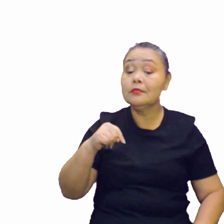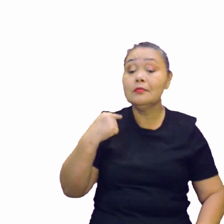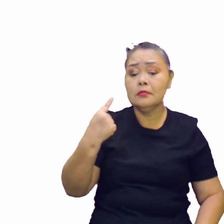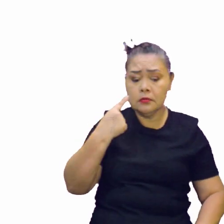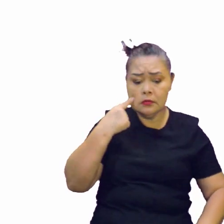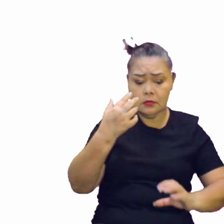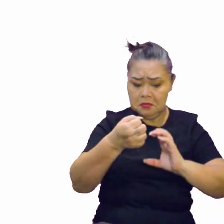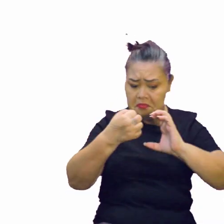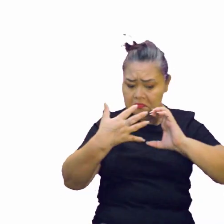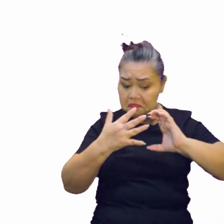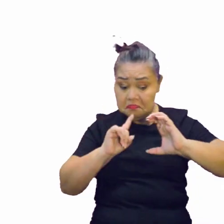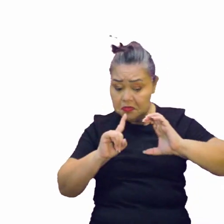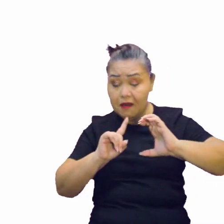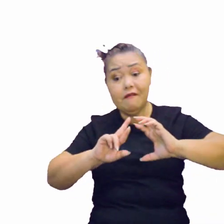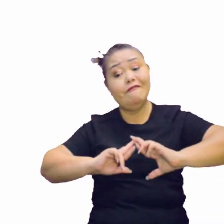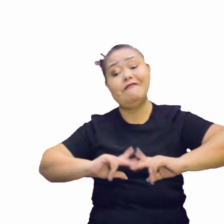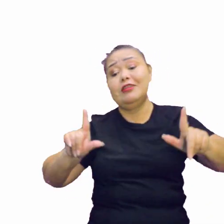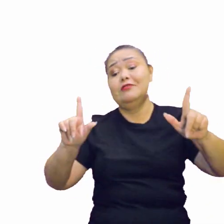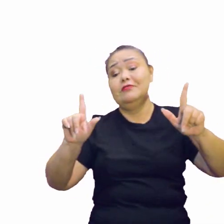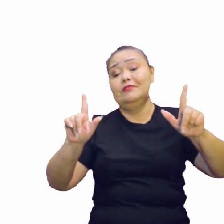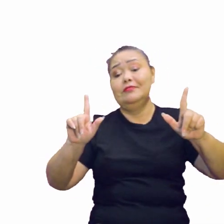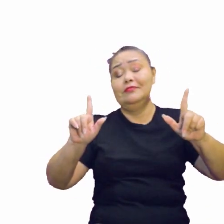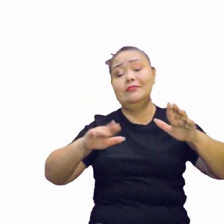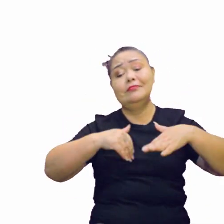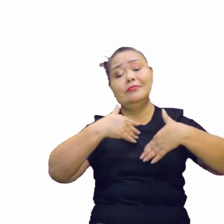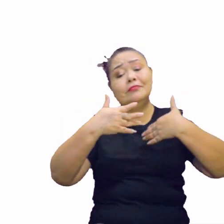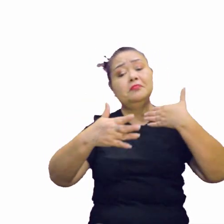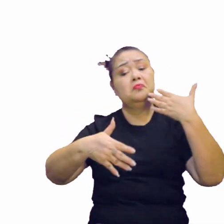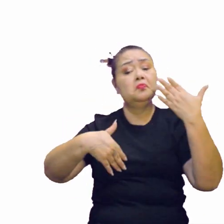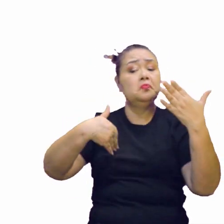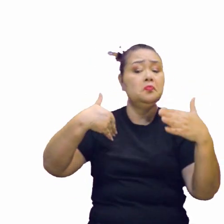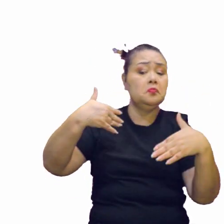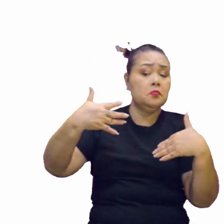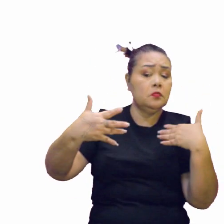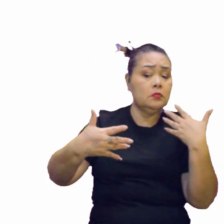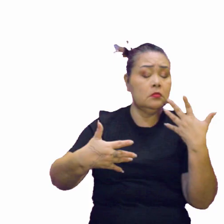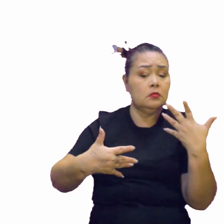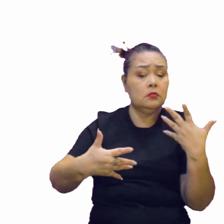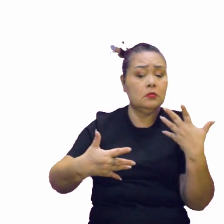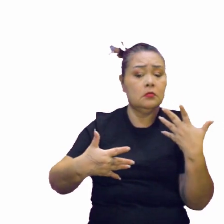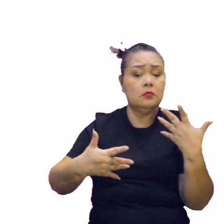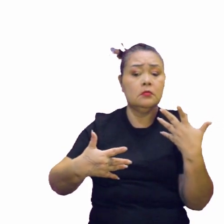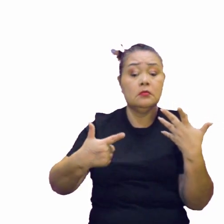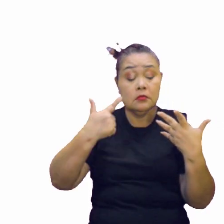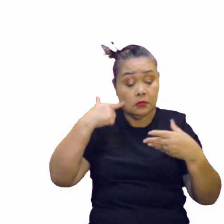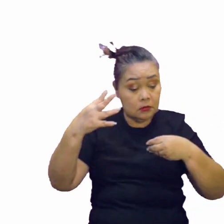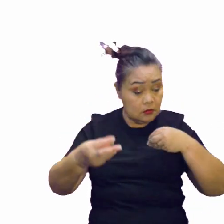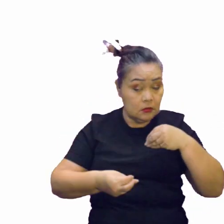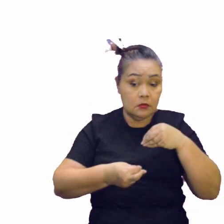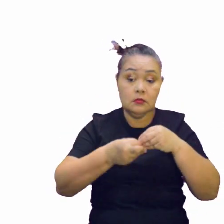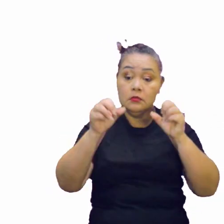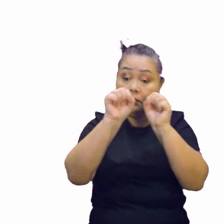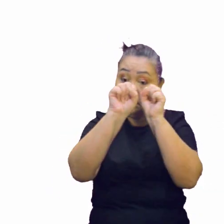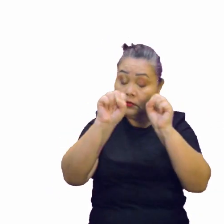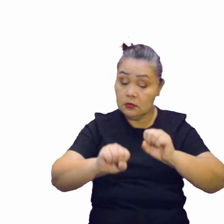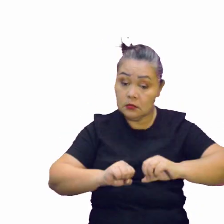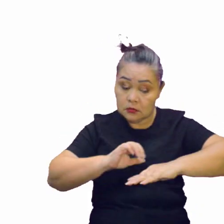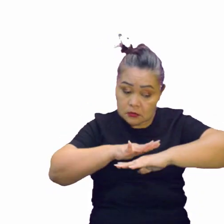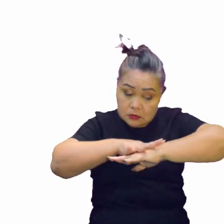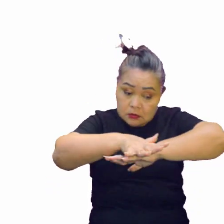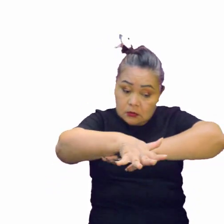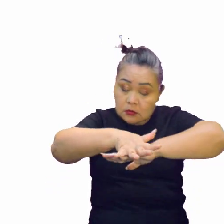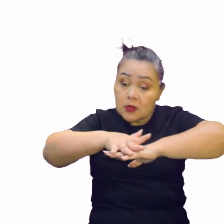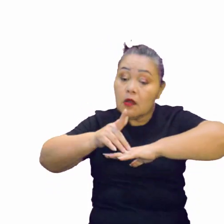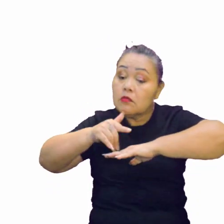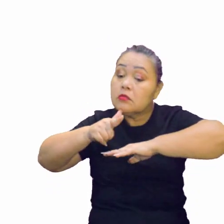descaracterizar o processo para implementar o sistema de irrigação. Então, como é que a gente